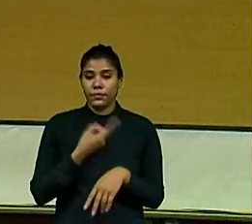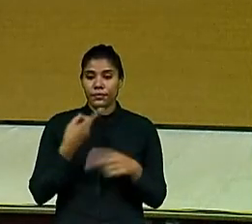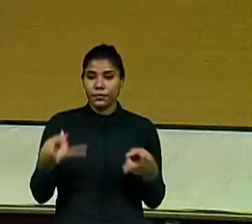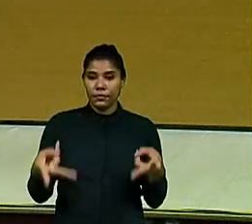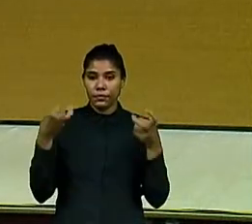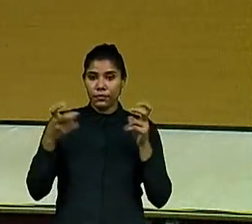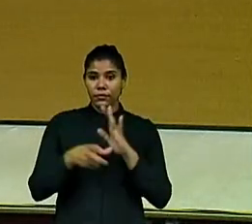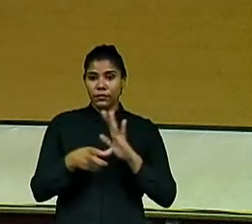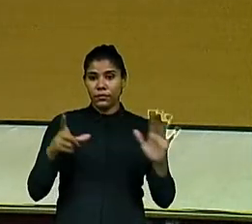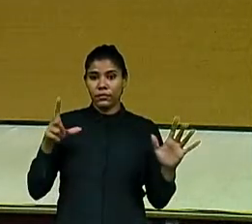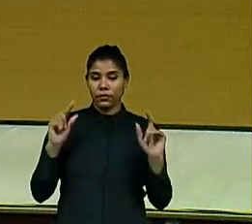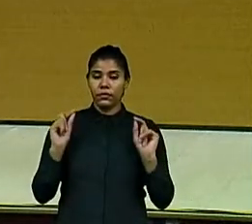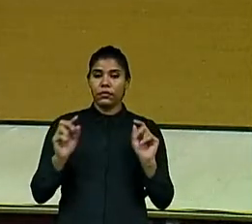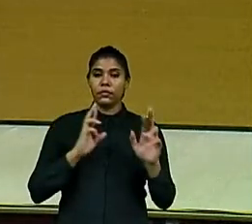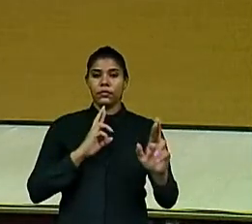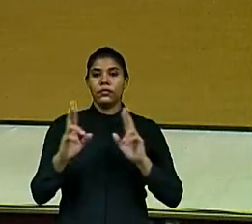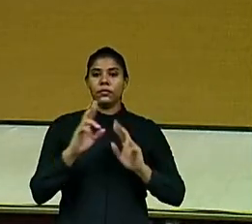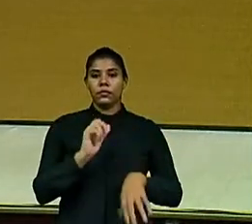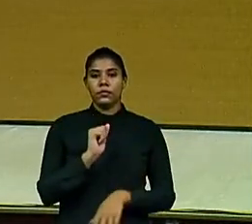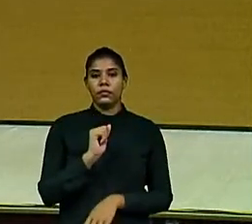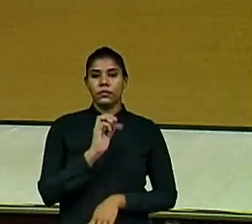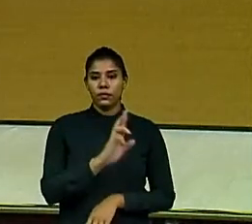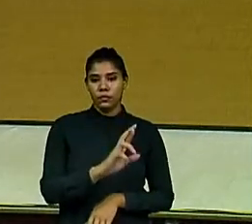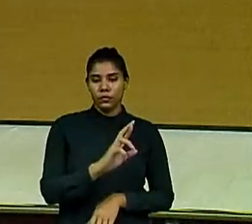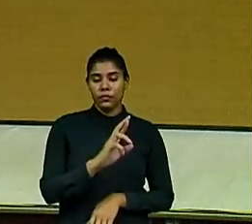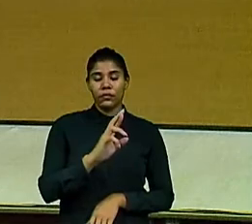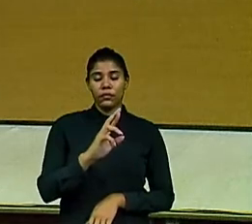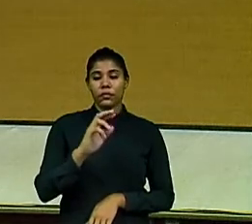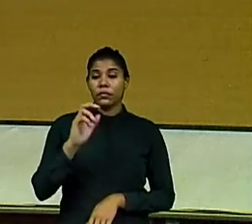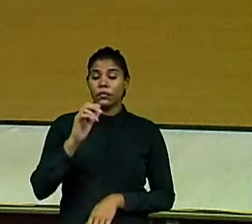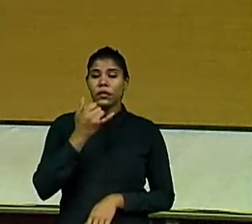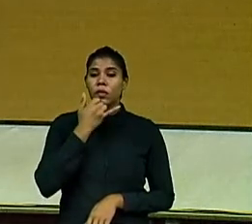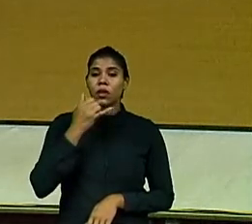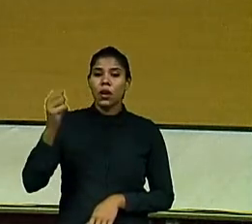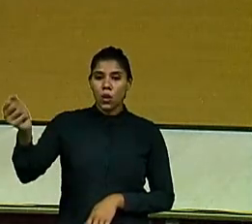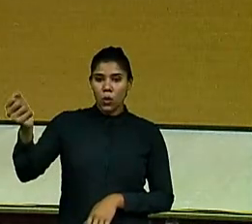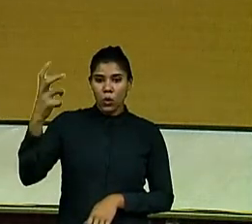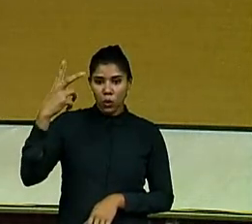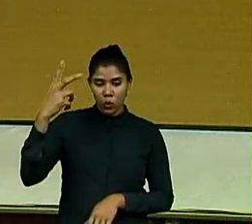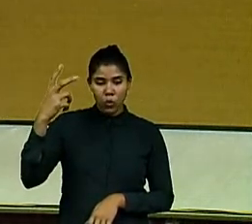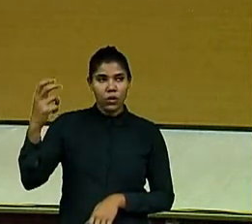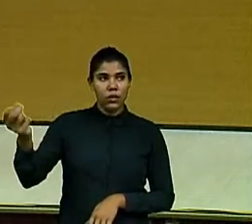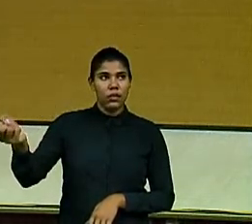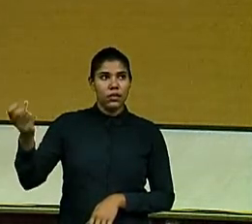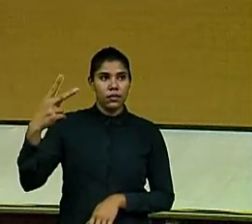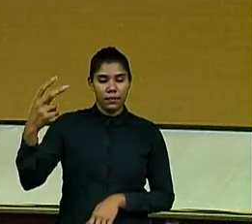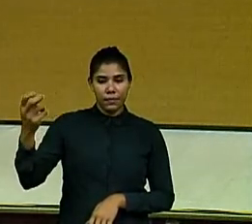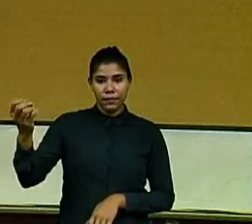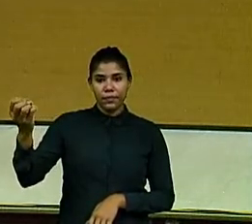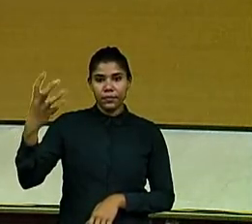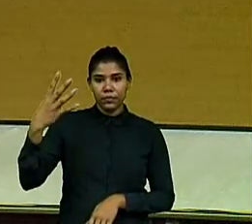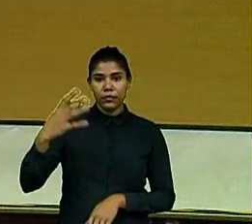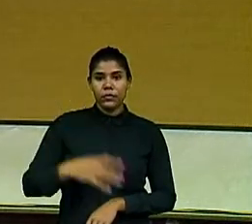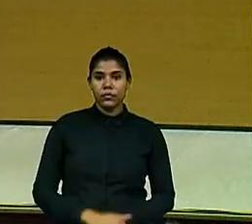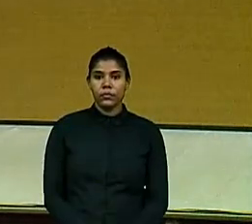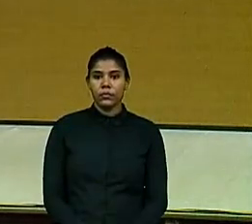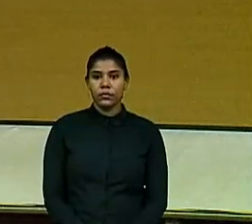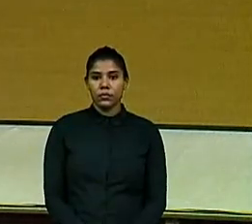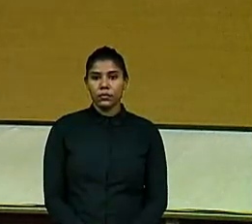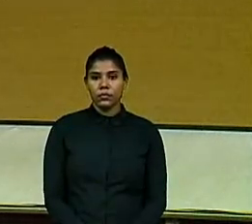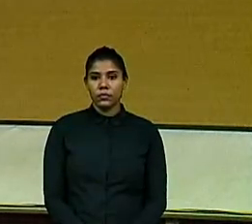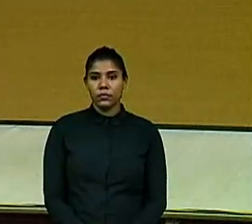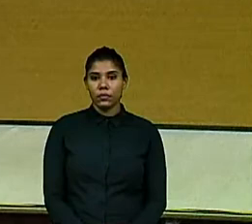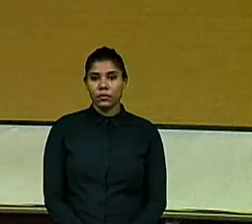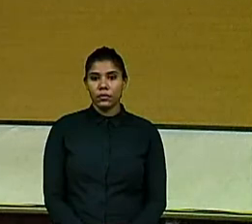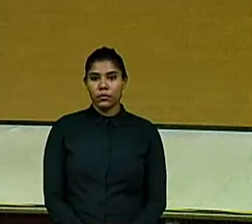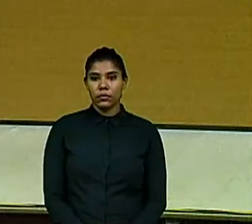a relação com a luz né porque a velocidade da luz três vezes 10 a oitava